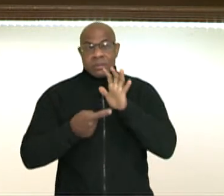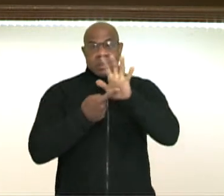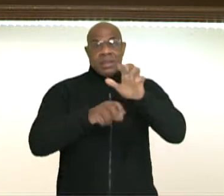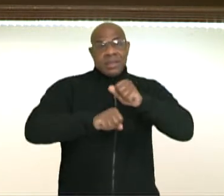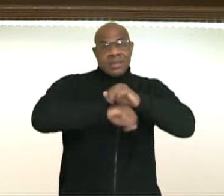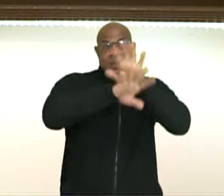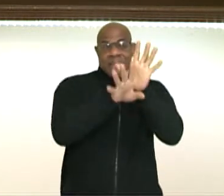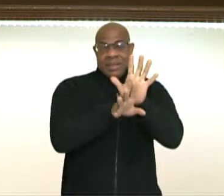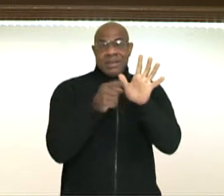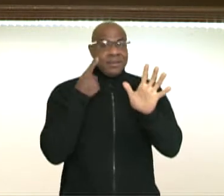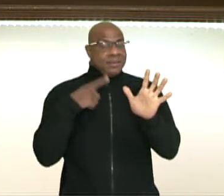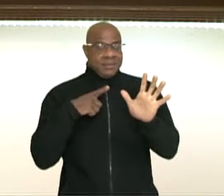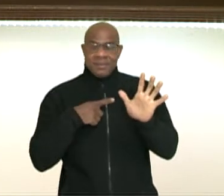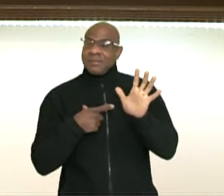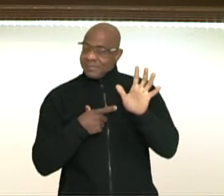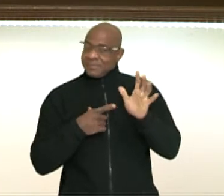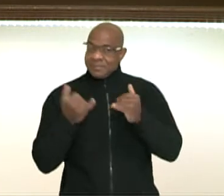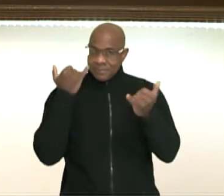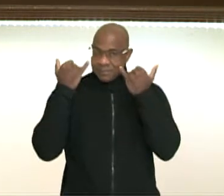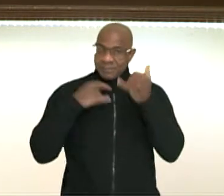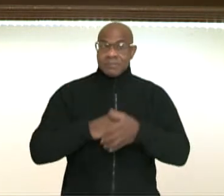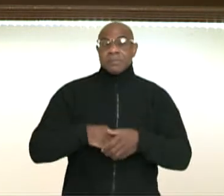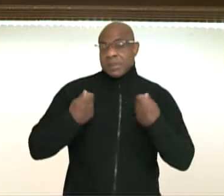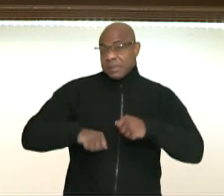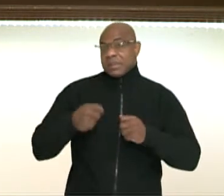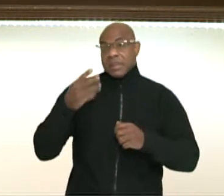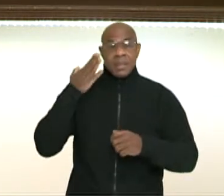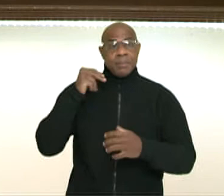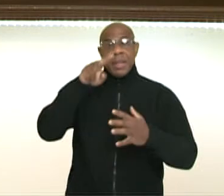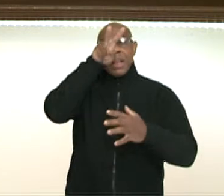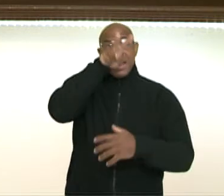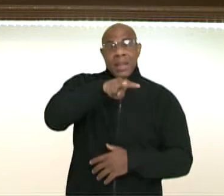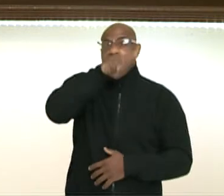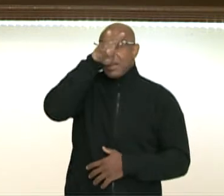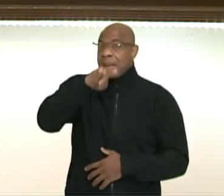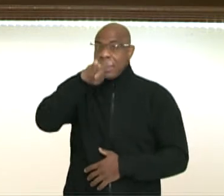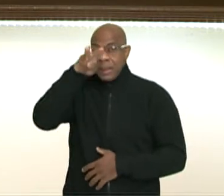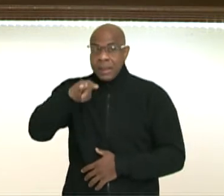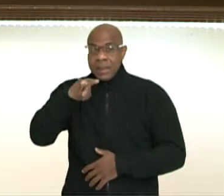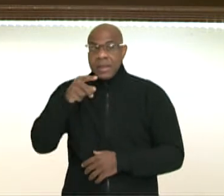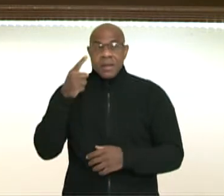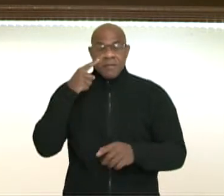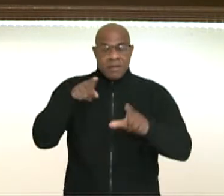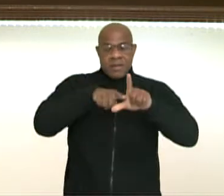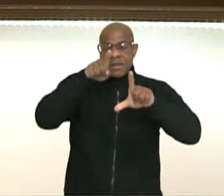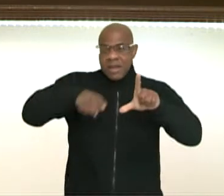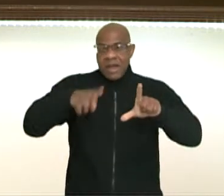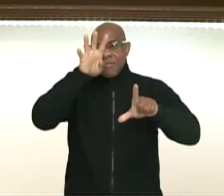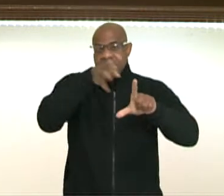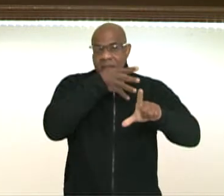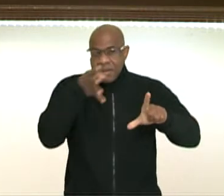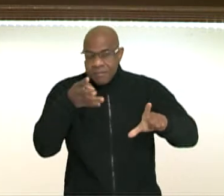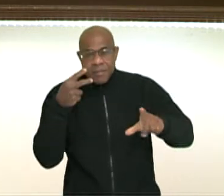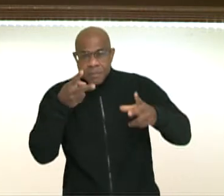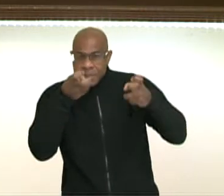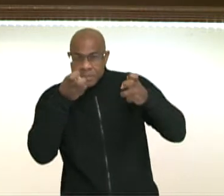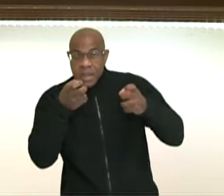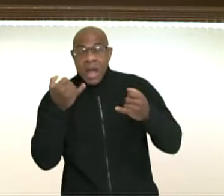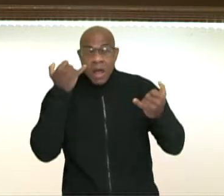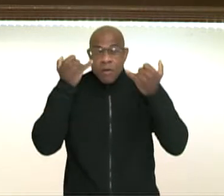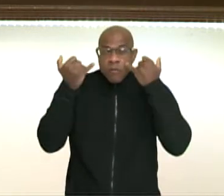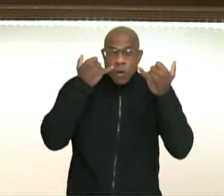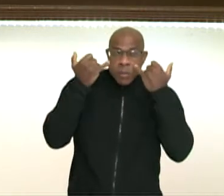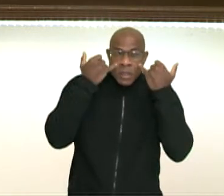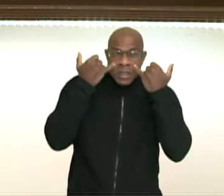na cara, ok? Mas a gente tem que saber ler. Porque se a gente não lê direito um gráfico, uma tabela, mesmo que as informações, aliás,